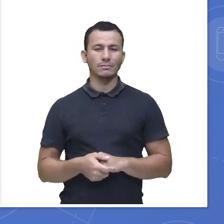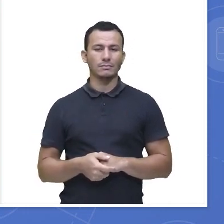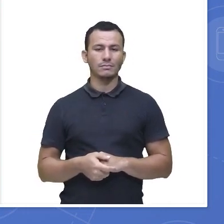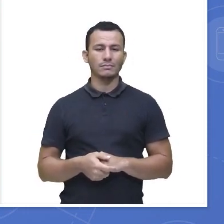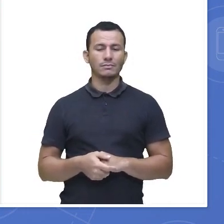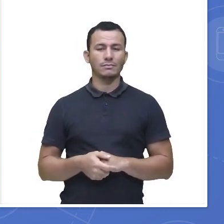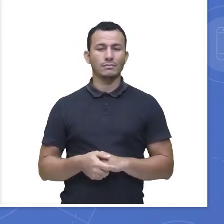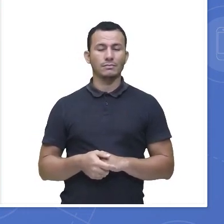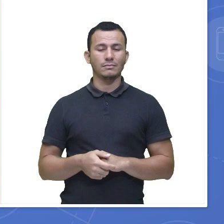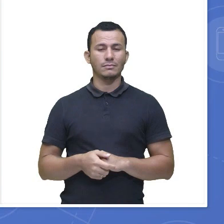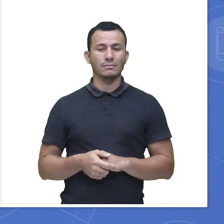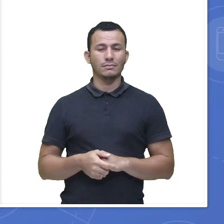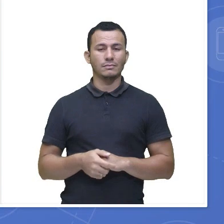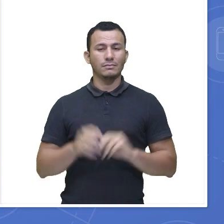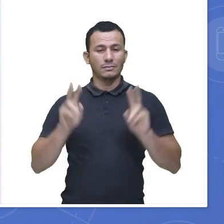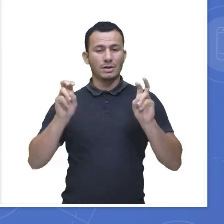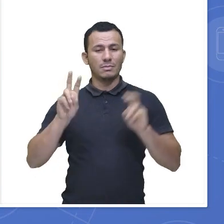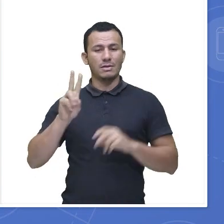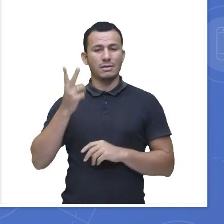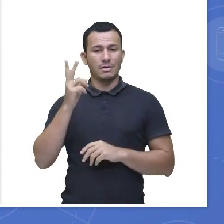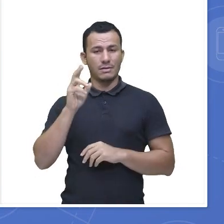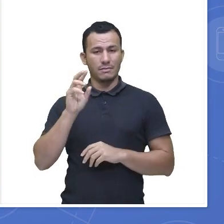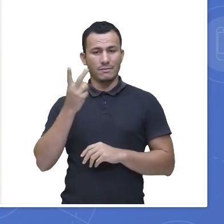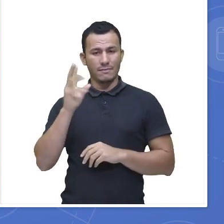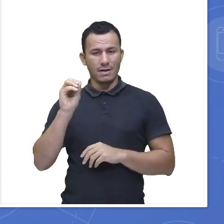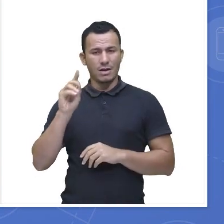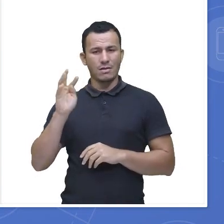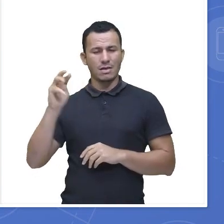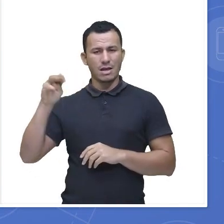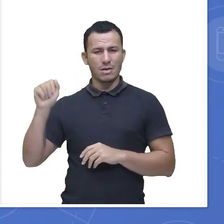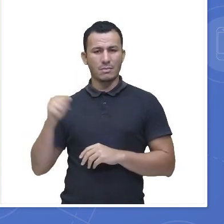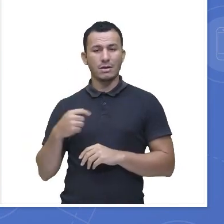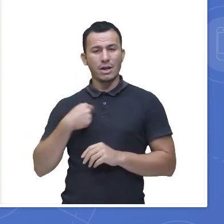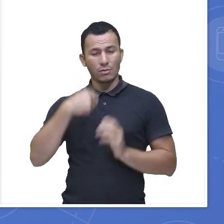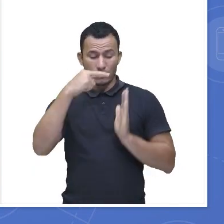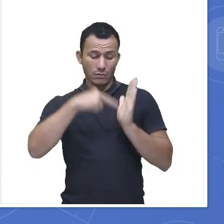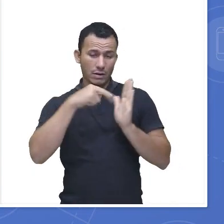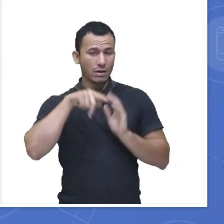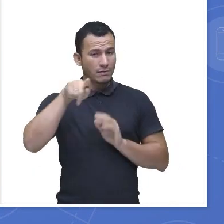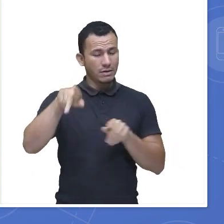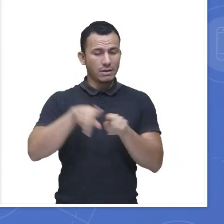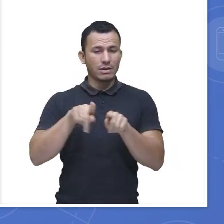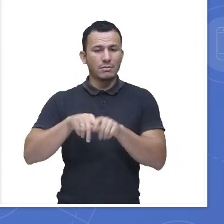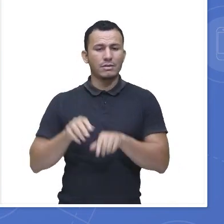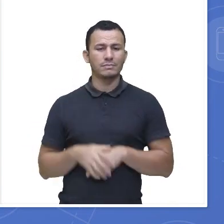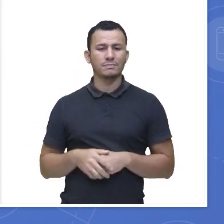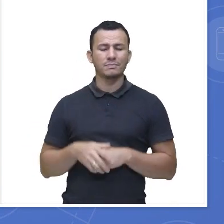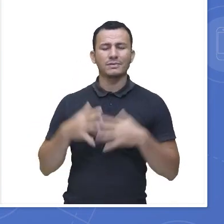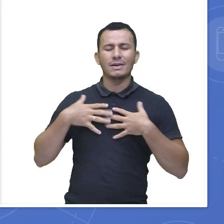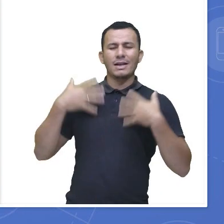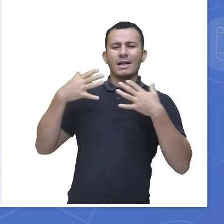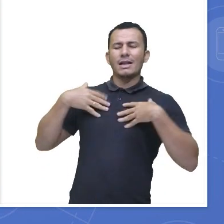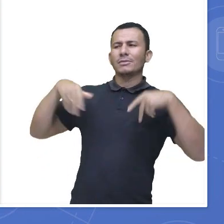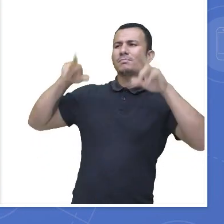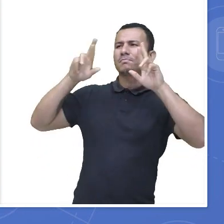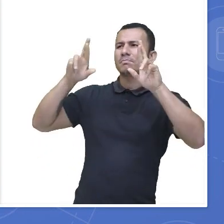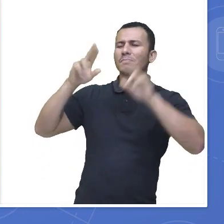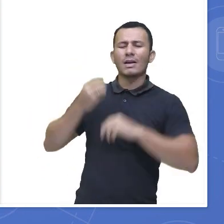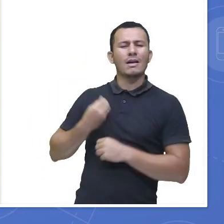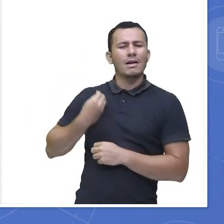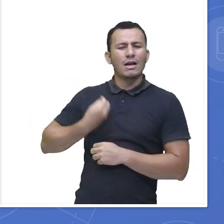Velho tema. Eu leio daqui e você lê daí. Vamos lá. Só a leve esperança em toda a